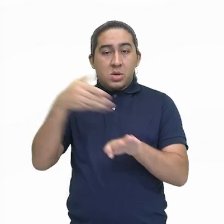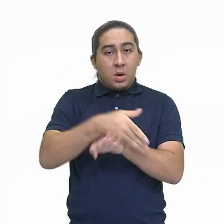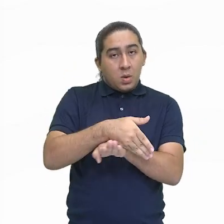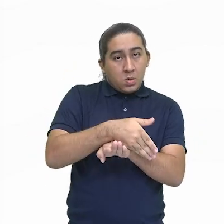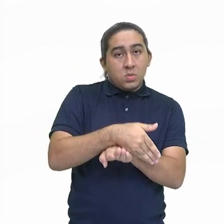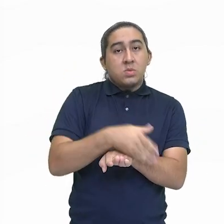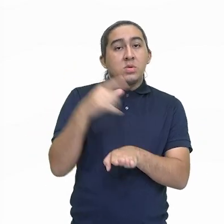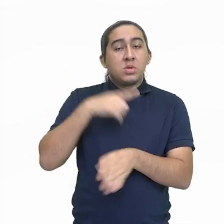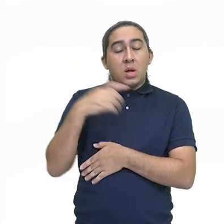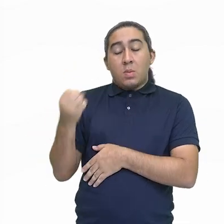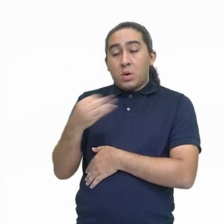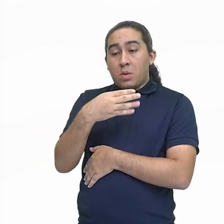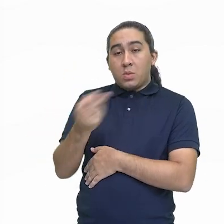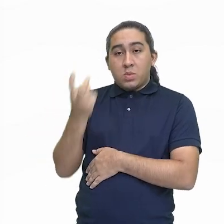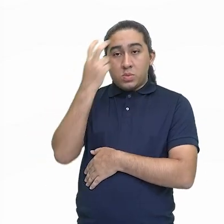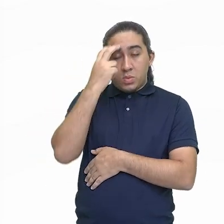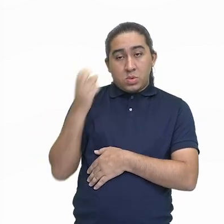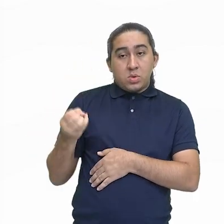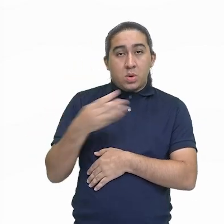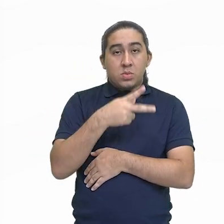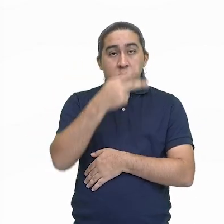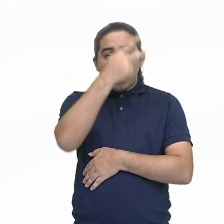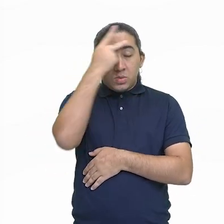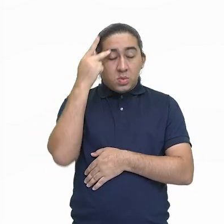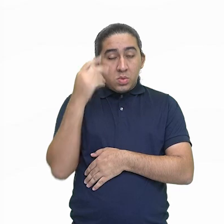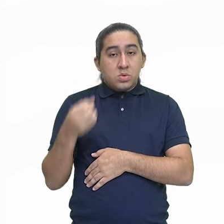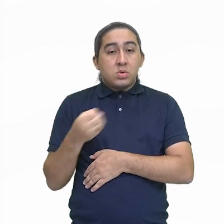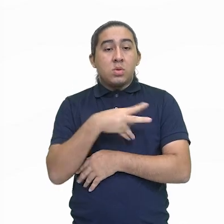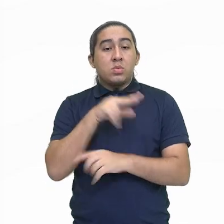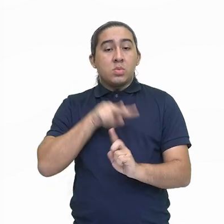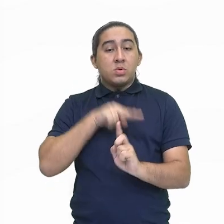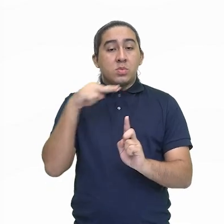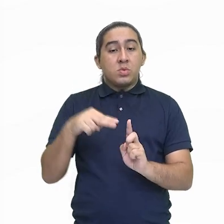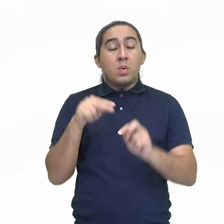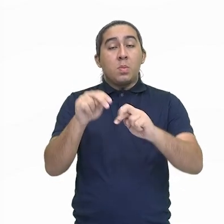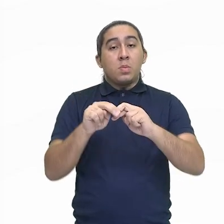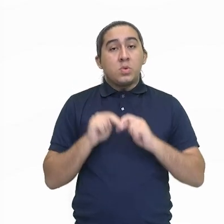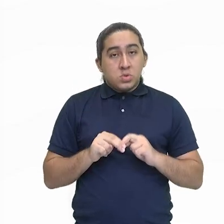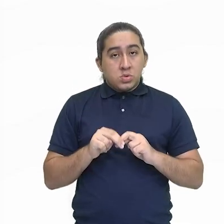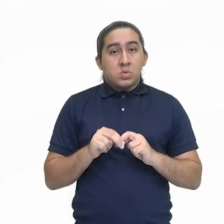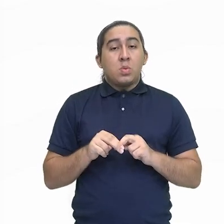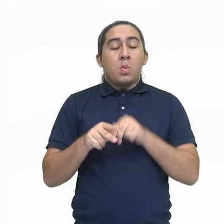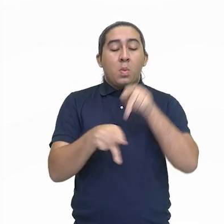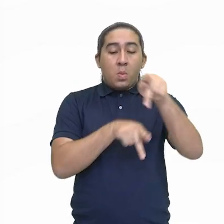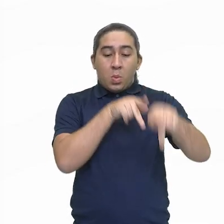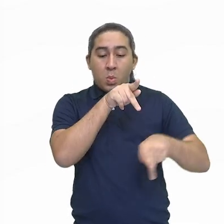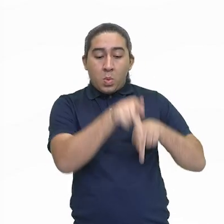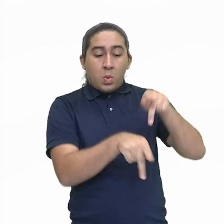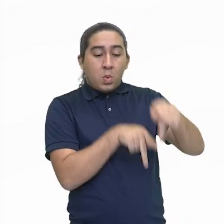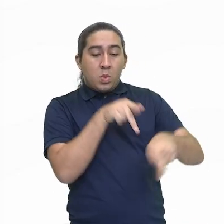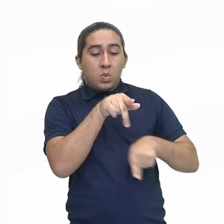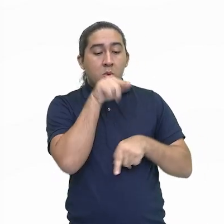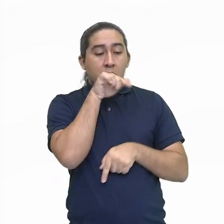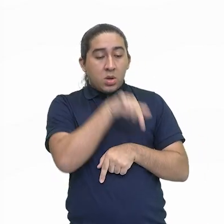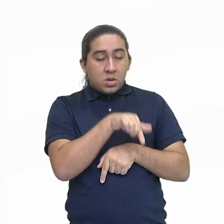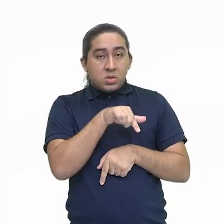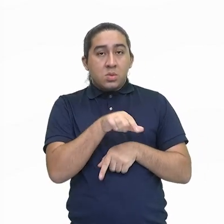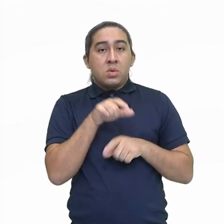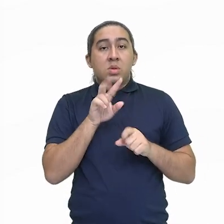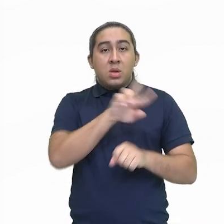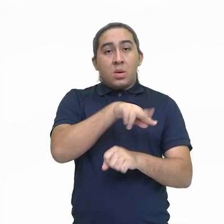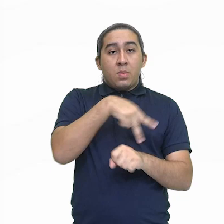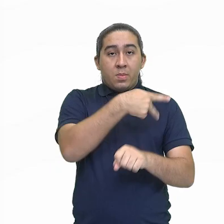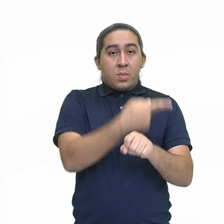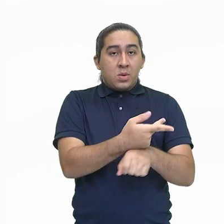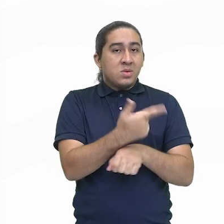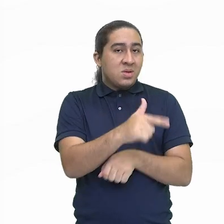uma nova cultura, de novas pessoas, novos olhares, e, consequentemente, muito dessas populações, elas acabam não